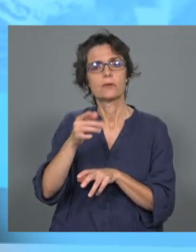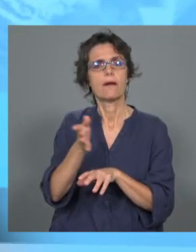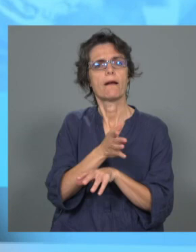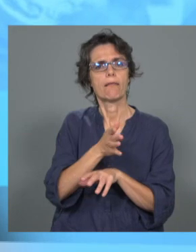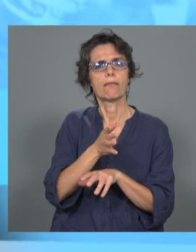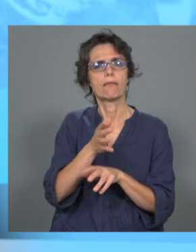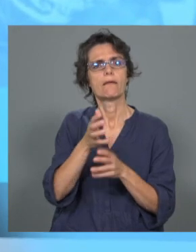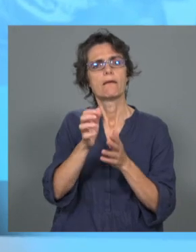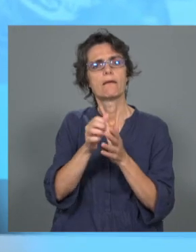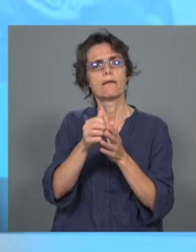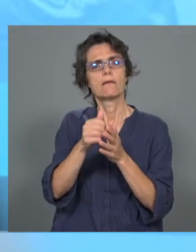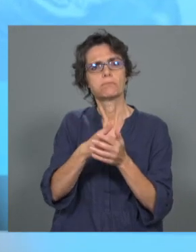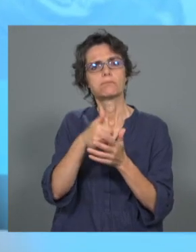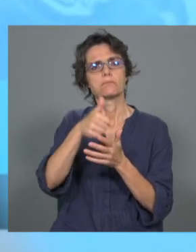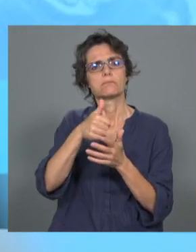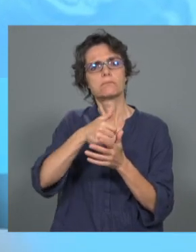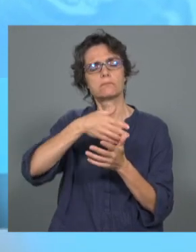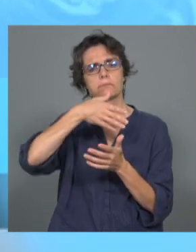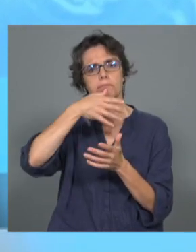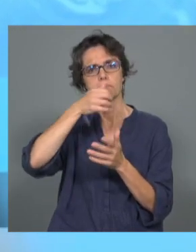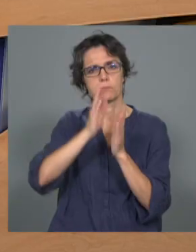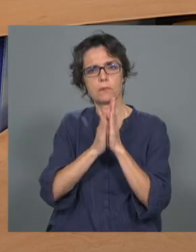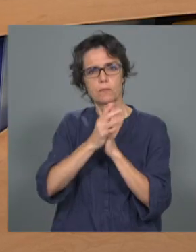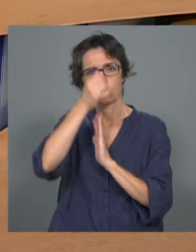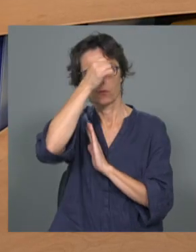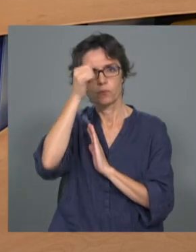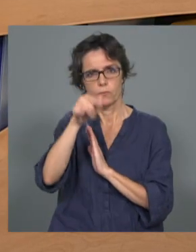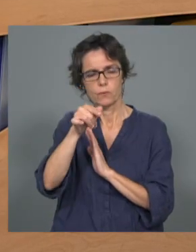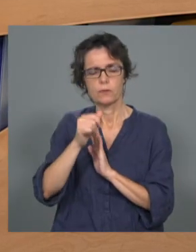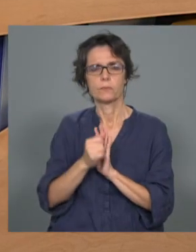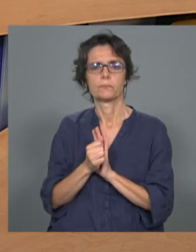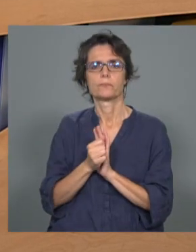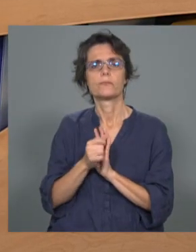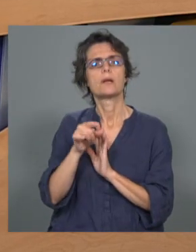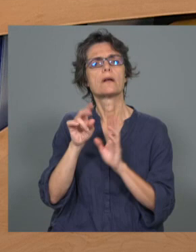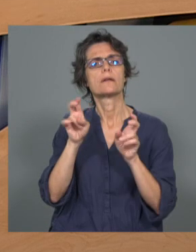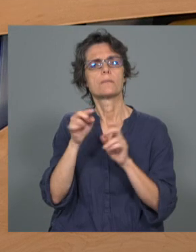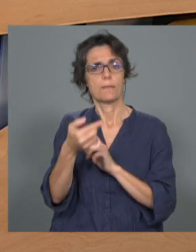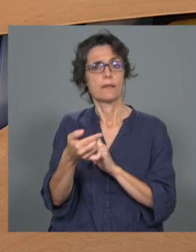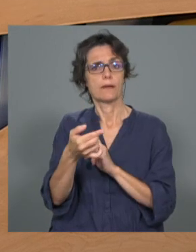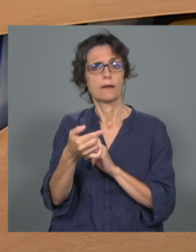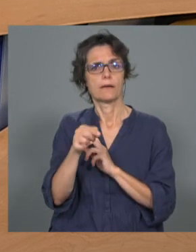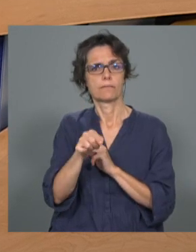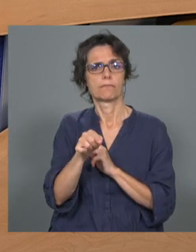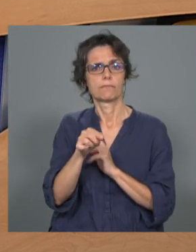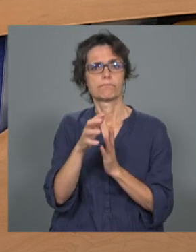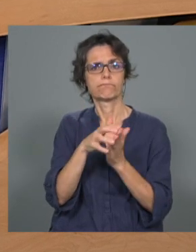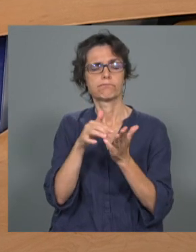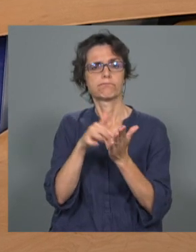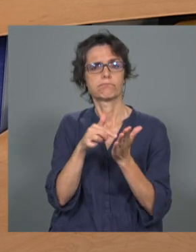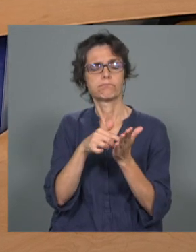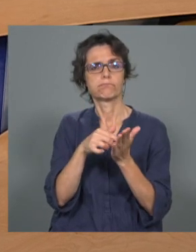os textos da Bíblia que são lidos nas missas deste domingo e que podemos encontrar aí uma temática que os